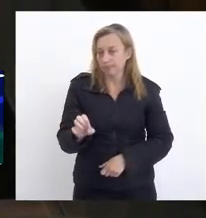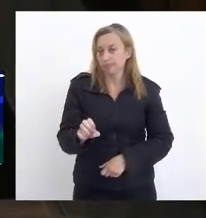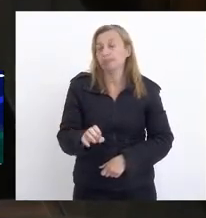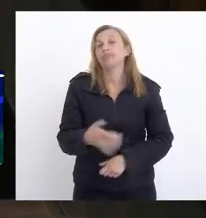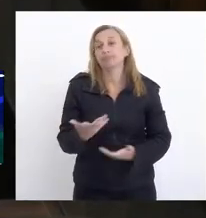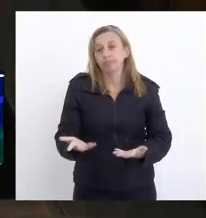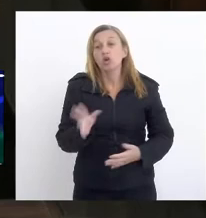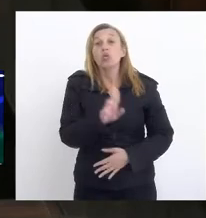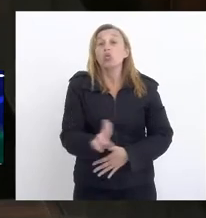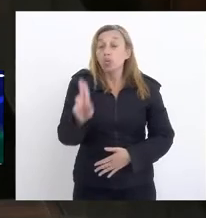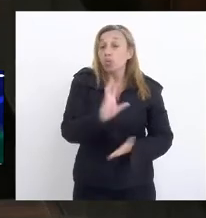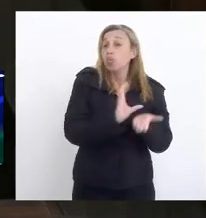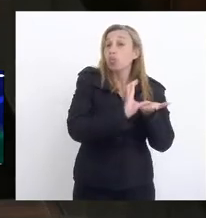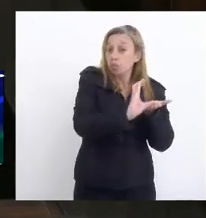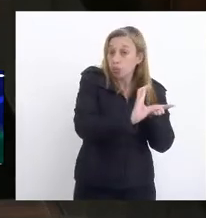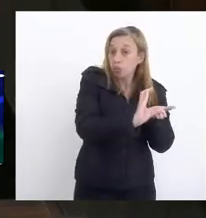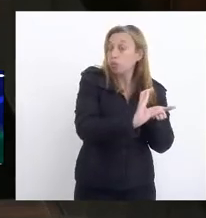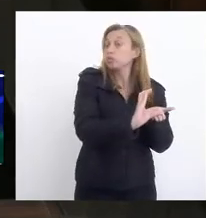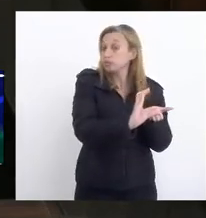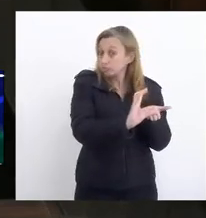sobre o uso dos recursos do Fundeb